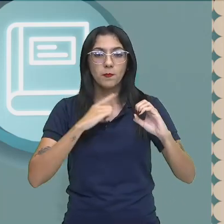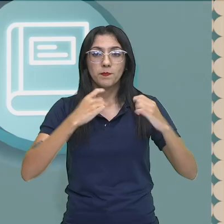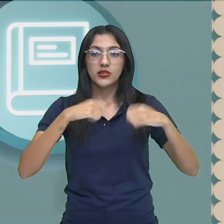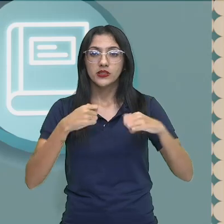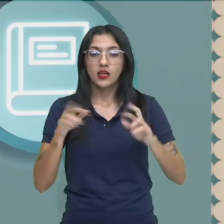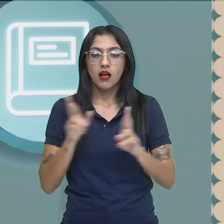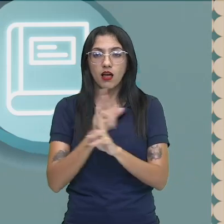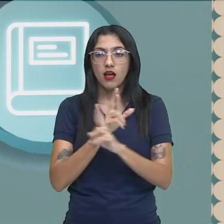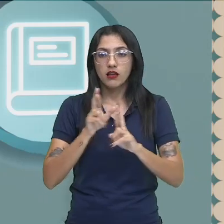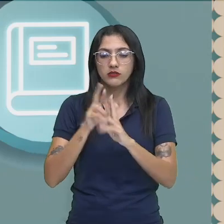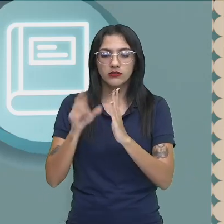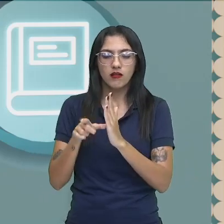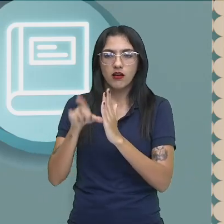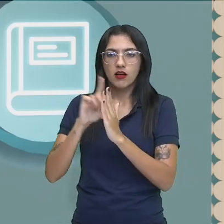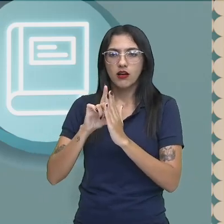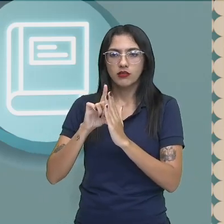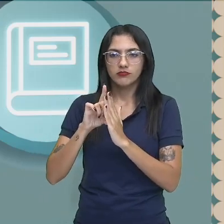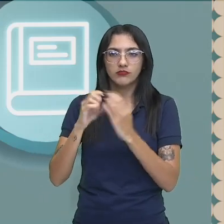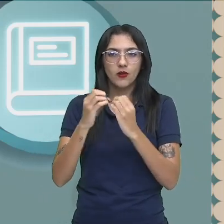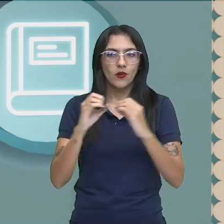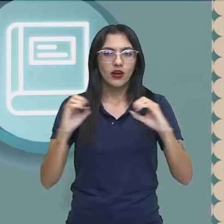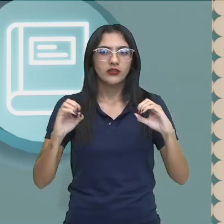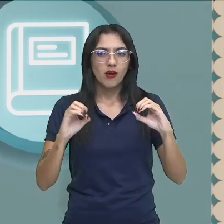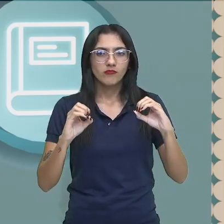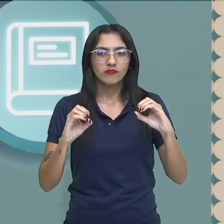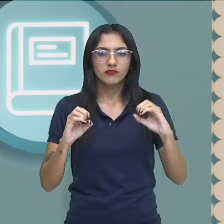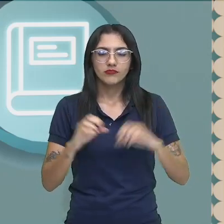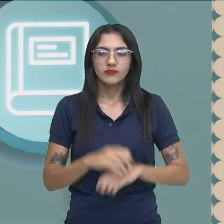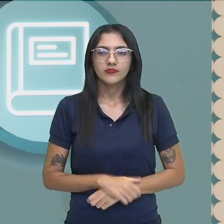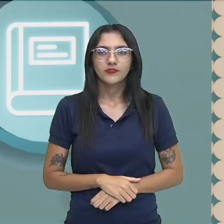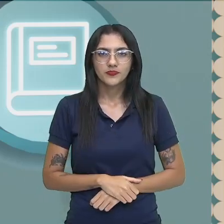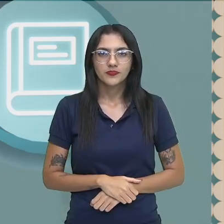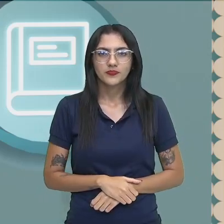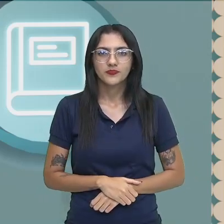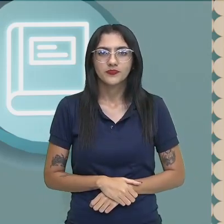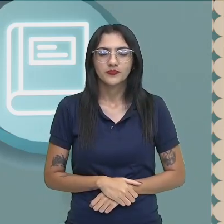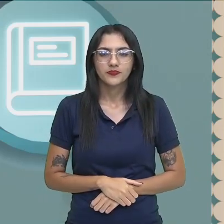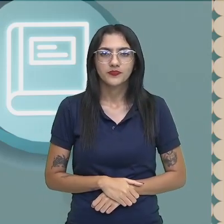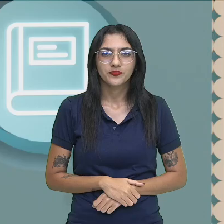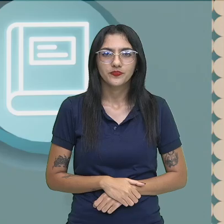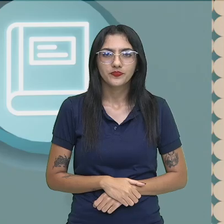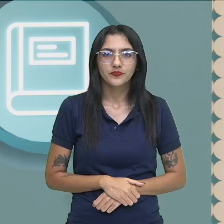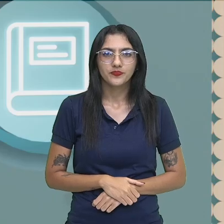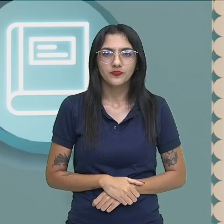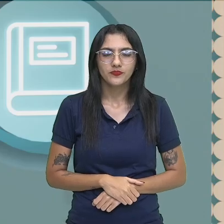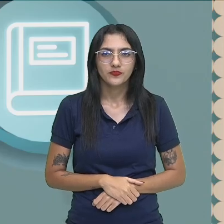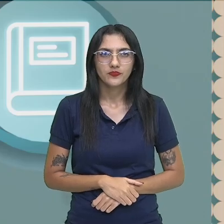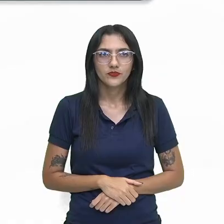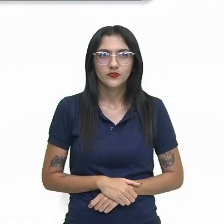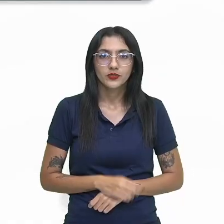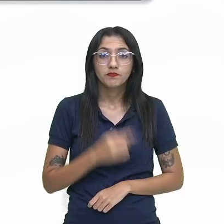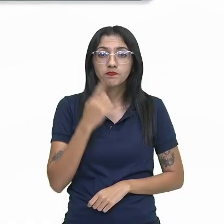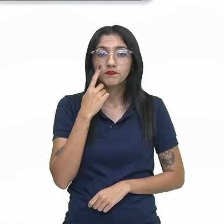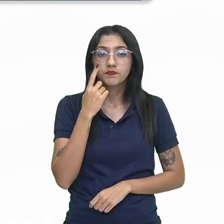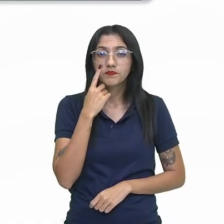um termo anterior, que é o caso das adjetivas, sim. Vamos observar mais dois casos